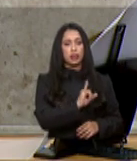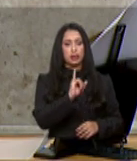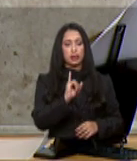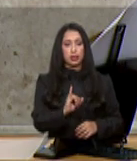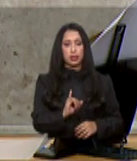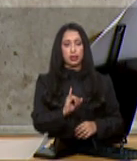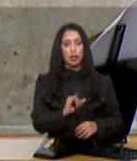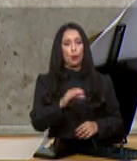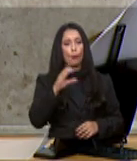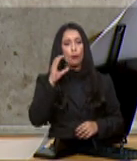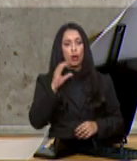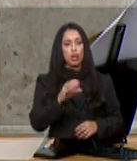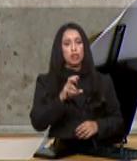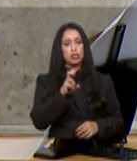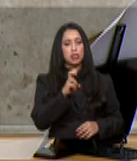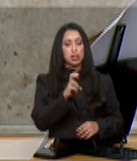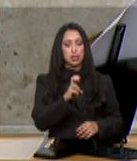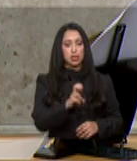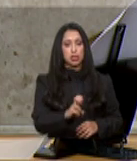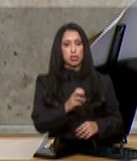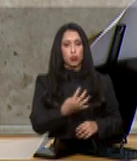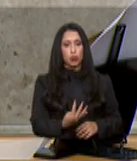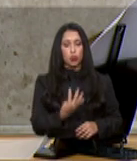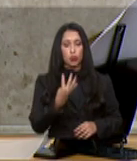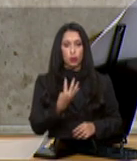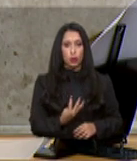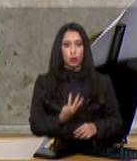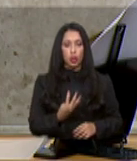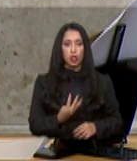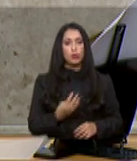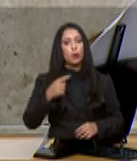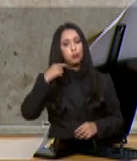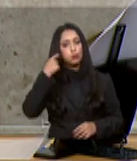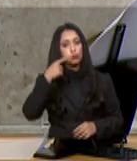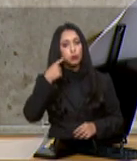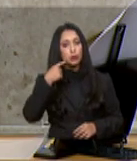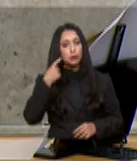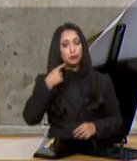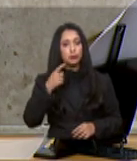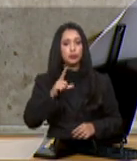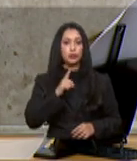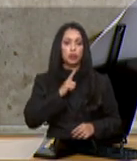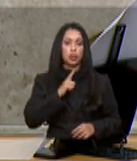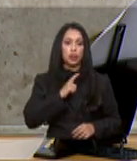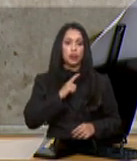omissão 5.4. Gostaria de esclarecer que os advogados que sustentam